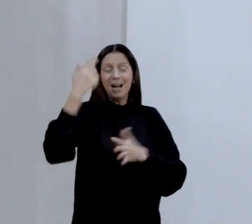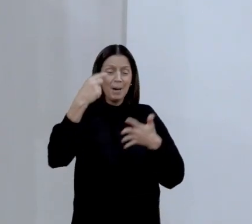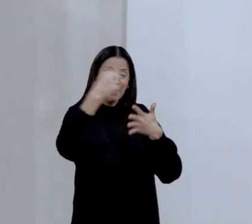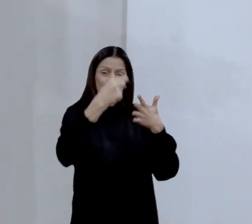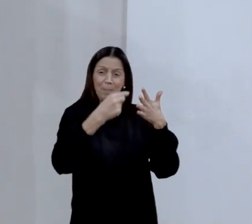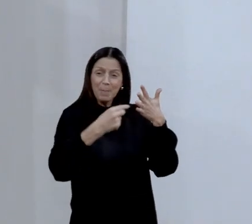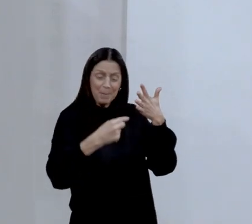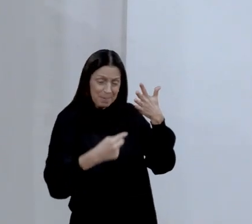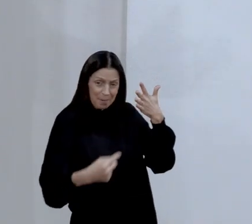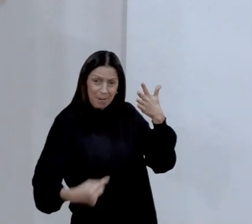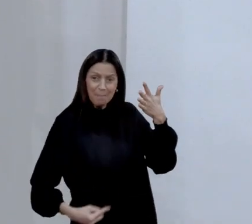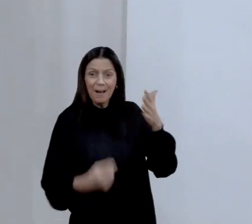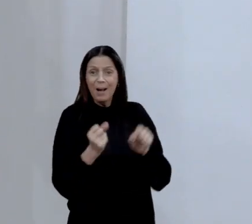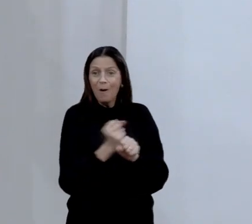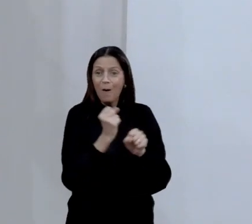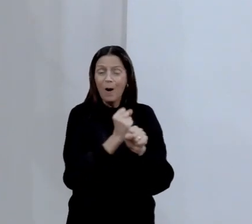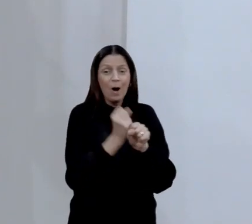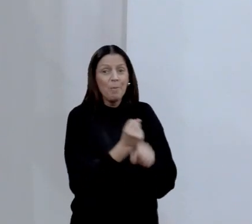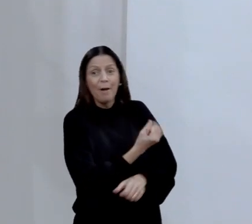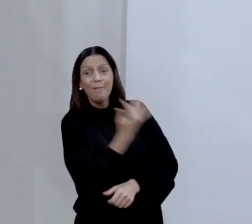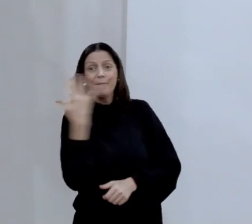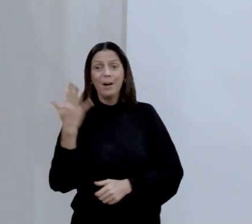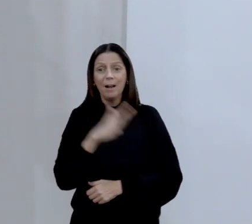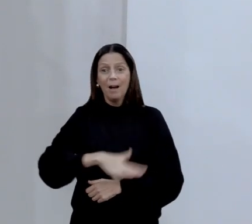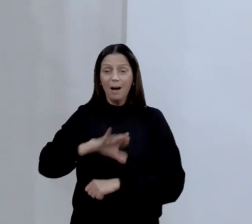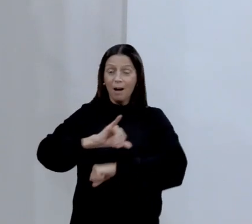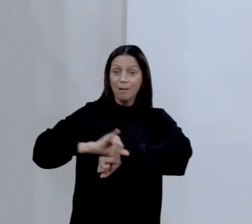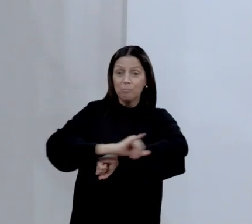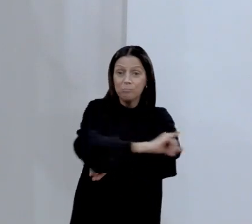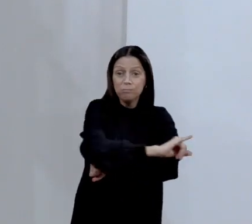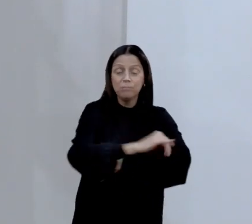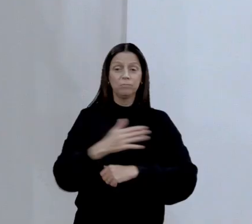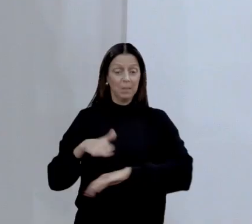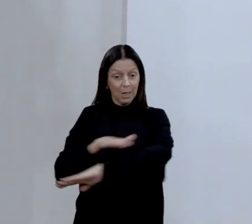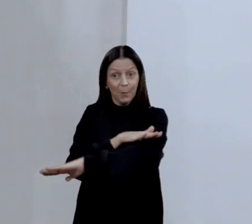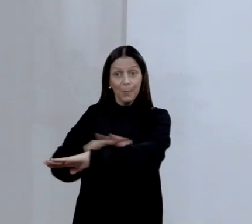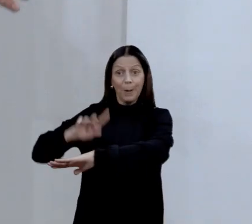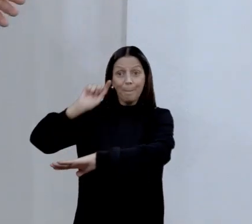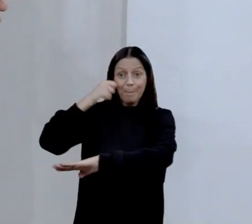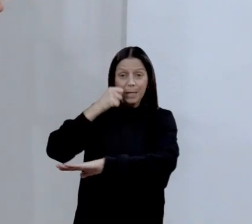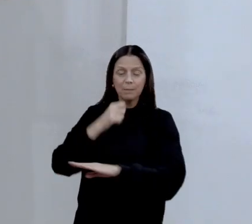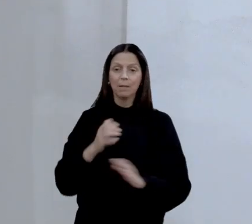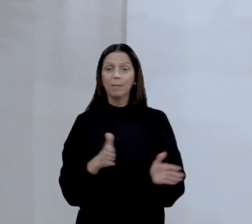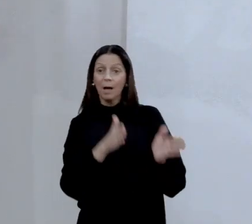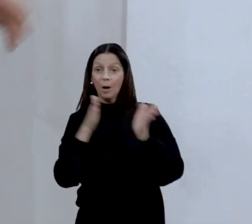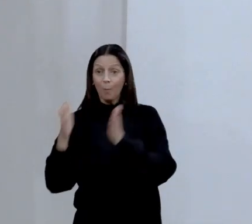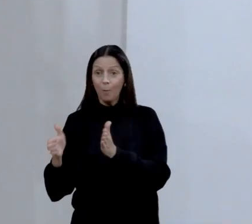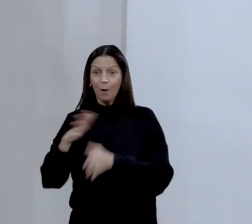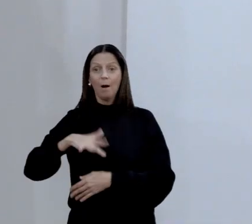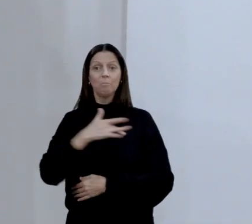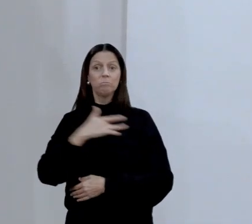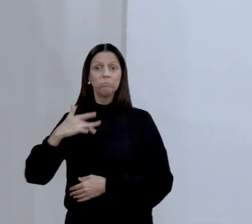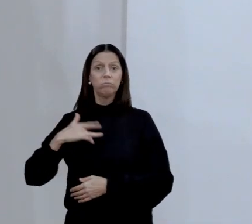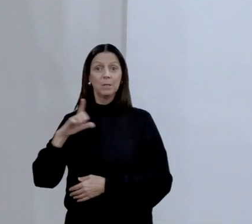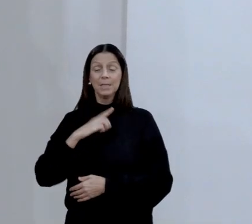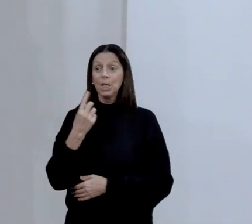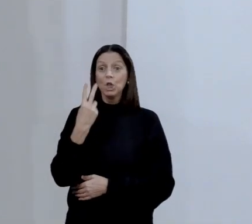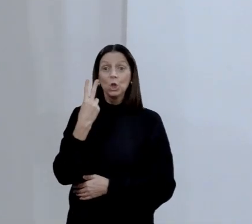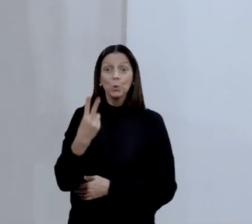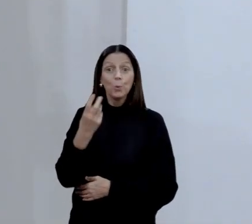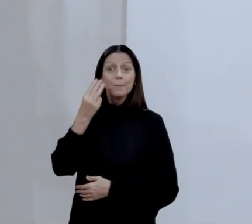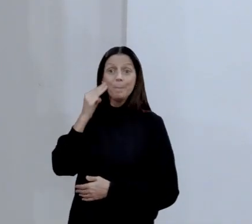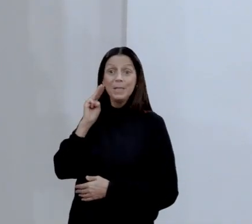obras, isso agora aqui falando de algumas na área da infraestrutura, de pavimentação, mas se eu for para a área da saúde, tem 2 milhões para